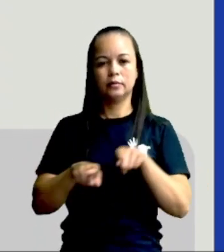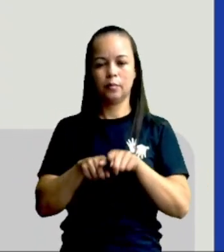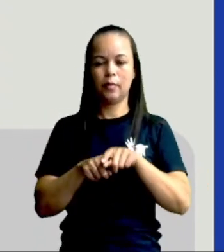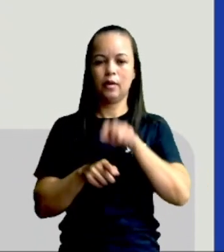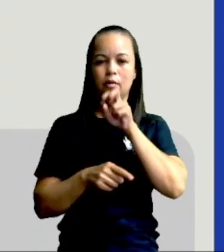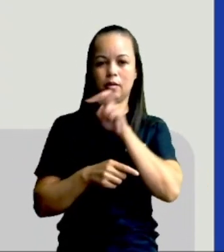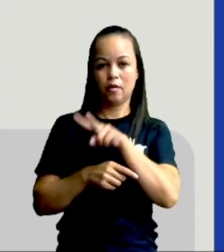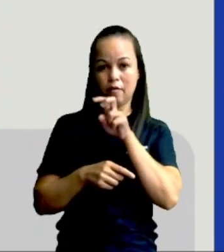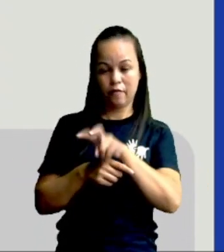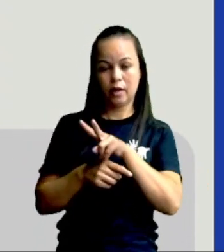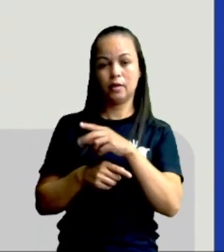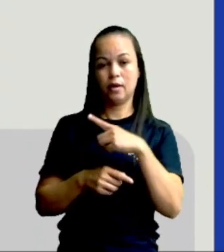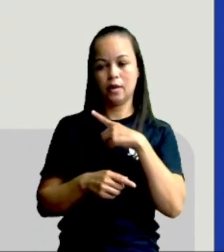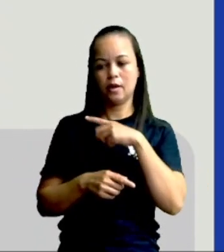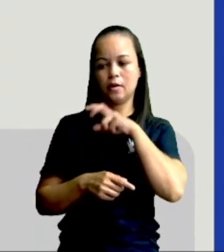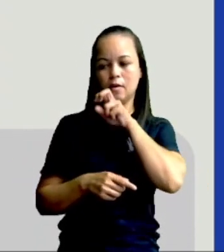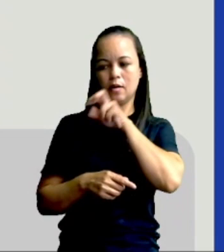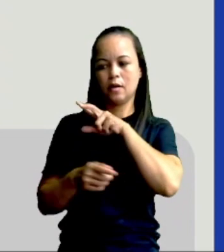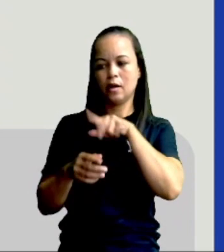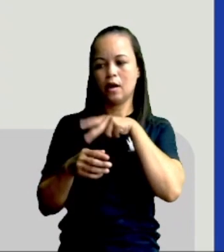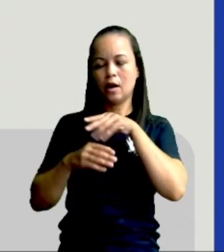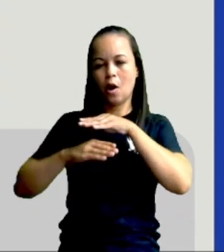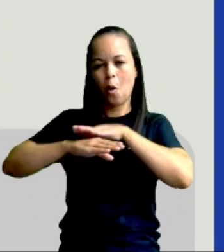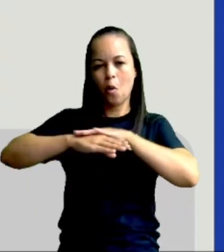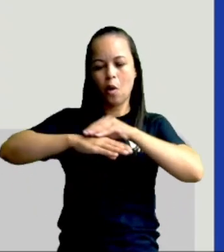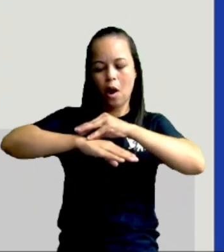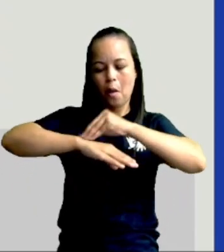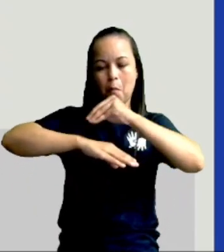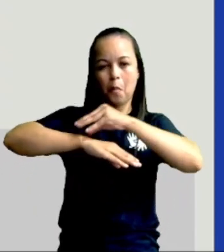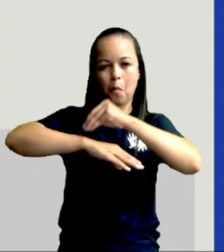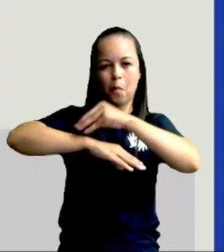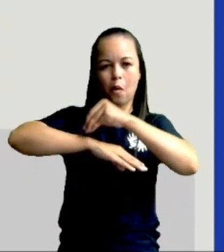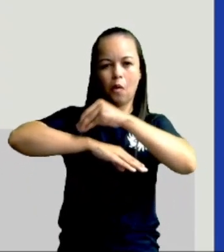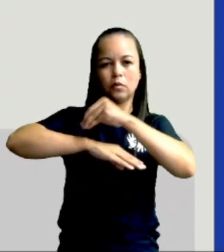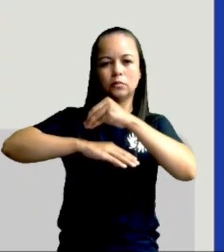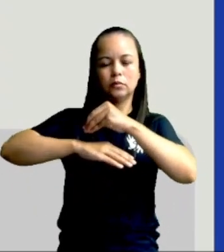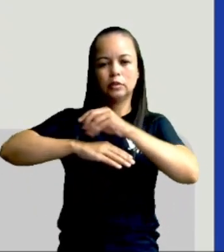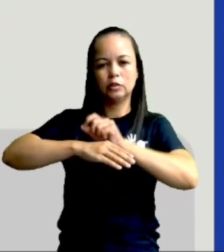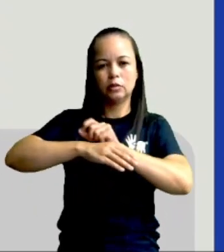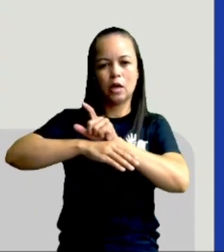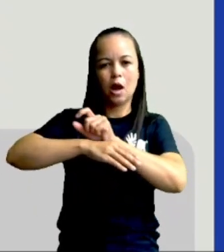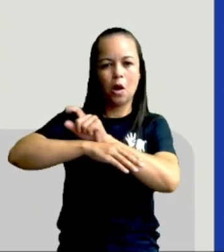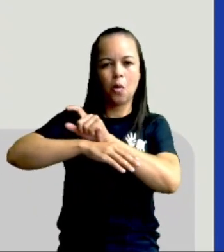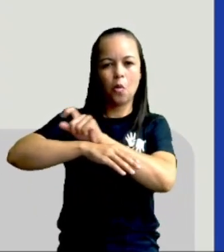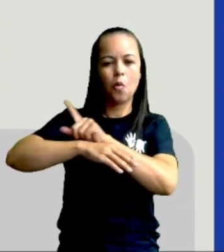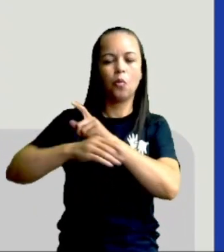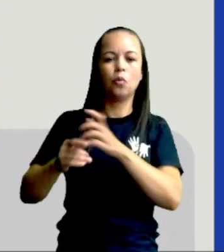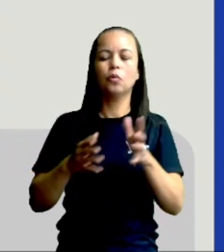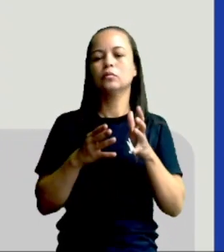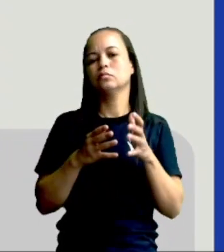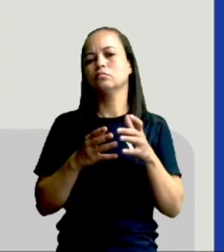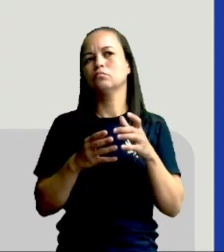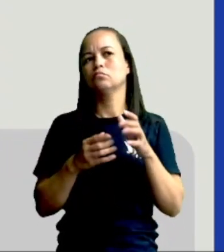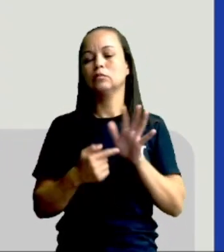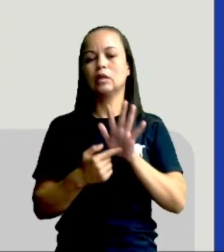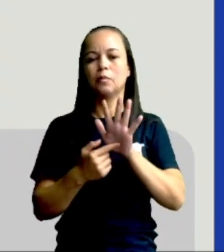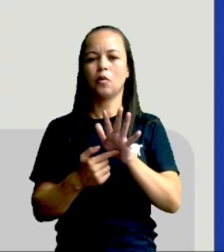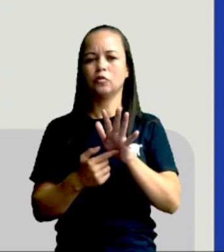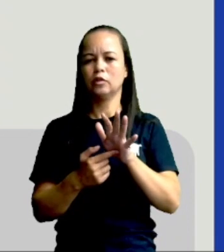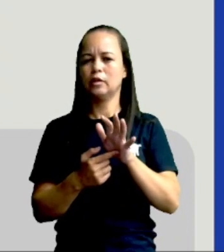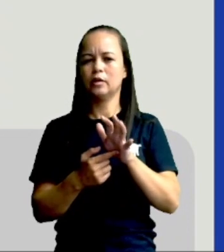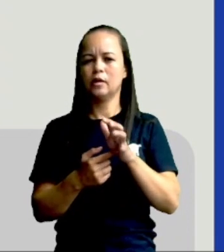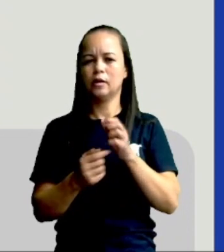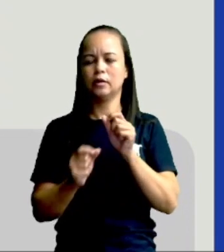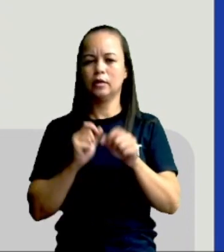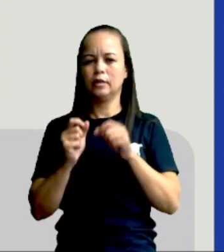possuem formato alongado, pontiagudo, são sobrepostas umas sobre as outras e dando uma impressão